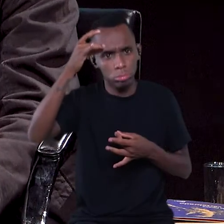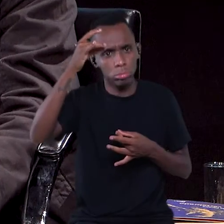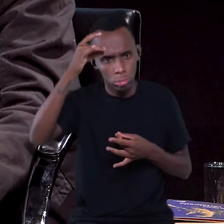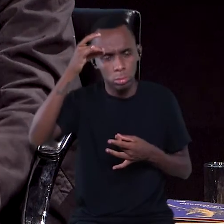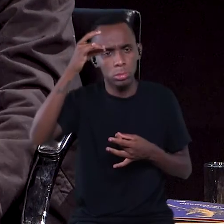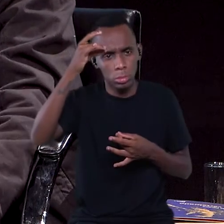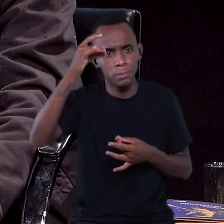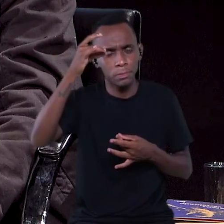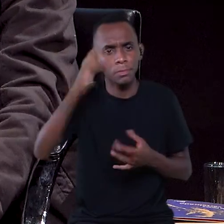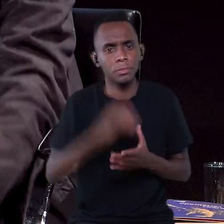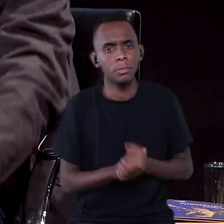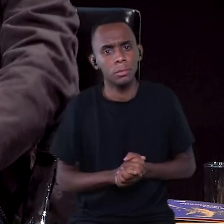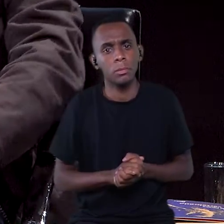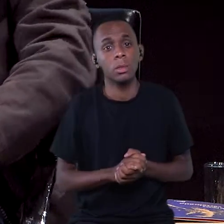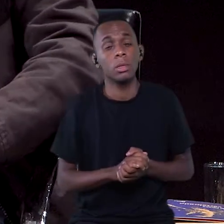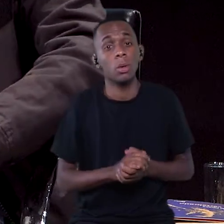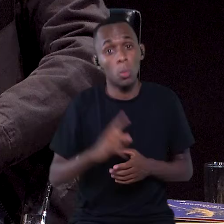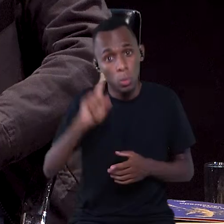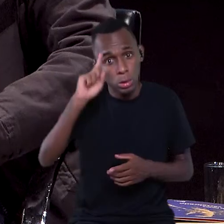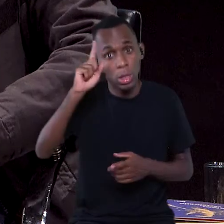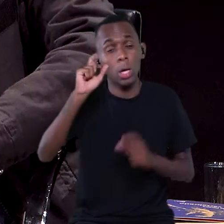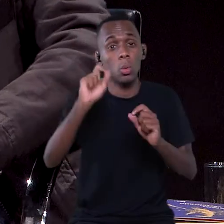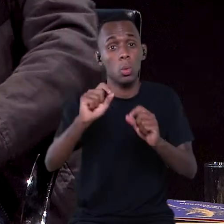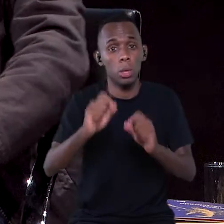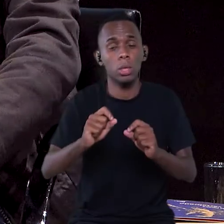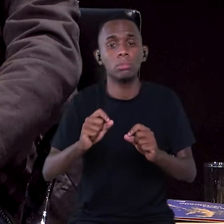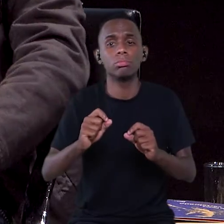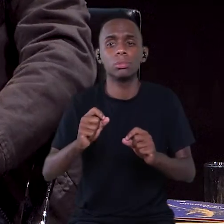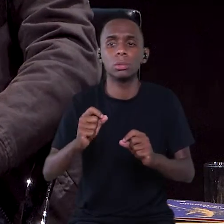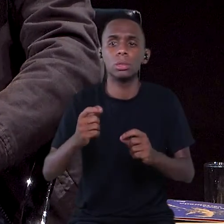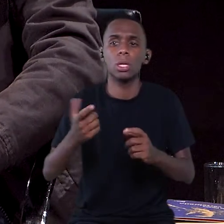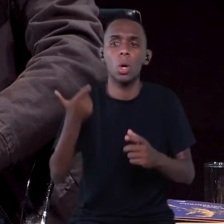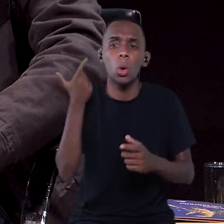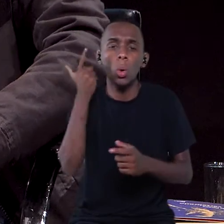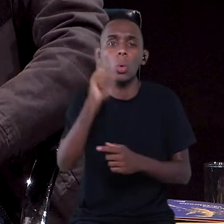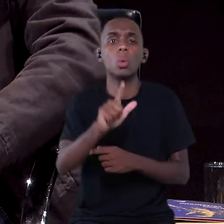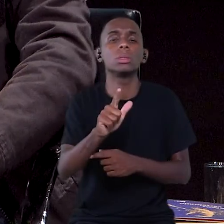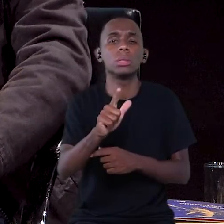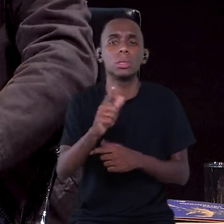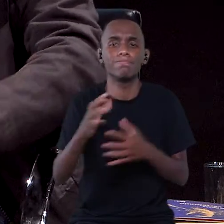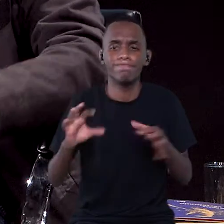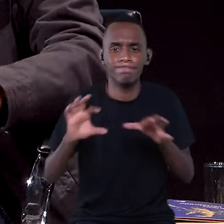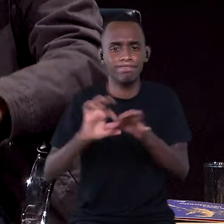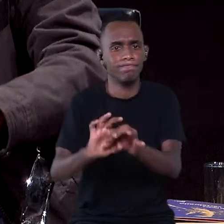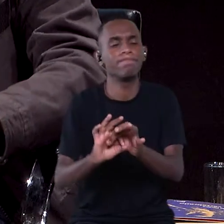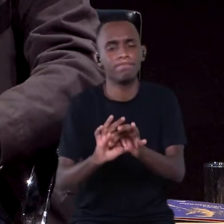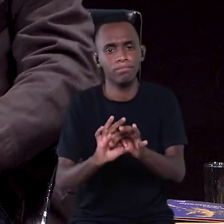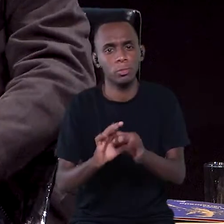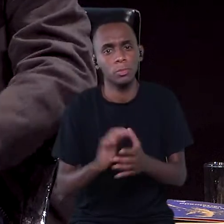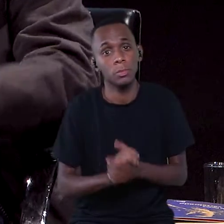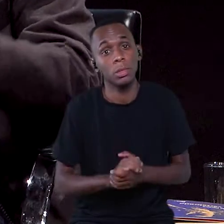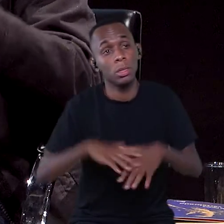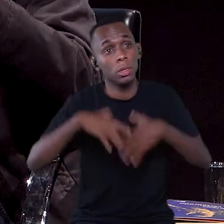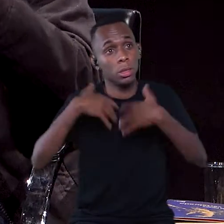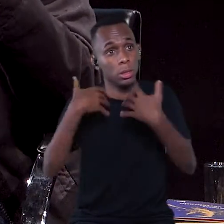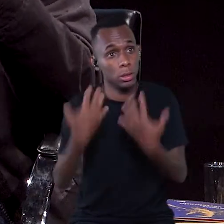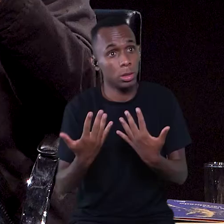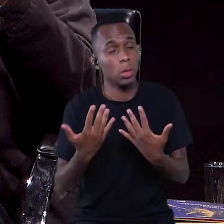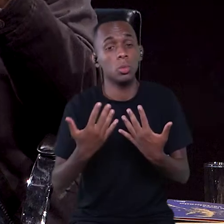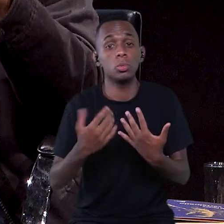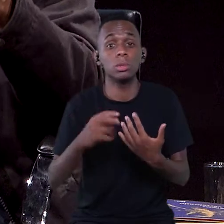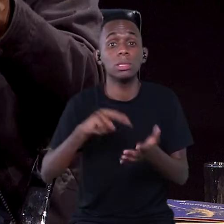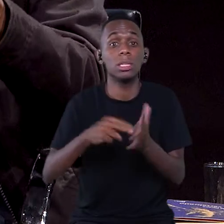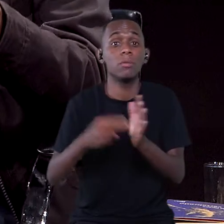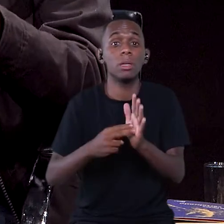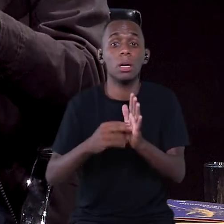violados e da parte dos violentadores, a ideia de que é possível você conciliar, enquanto os fatos continuam se desenvolvendo. Então, isso só